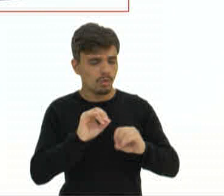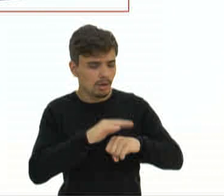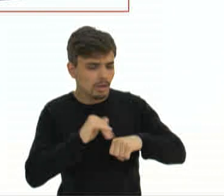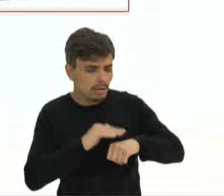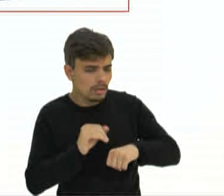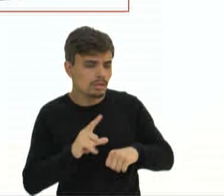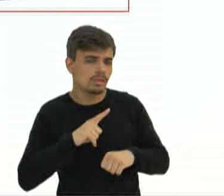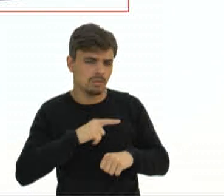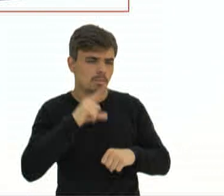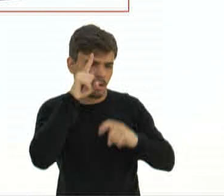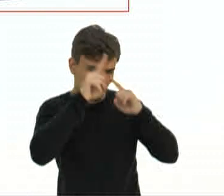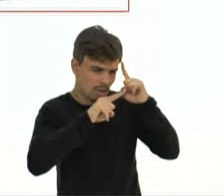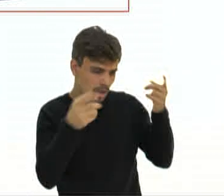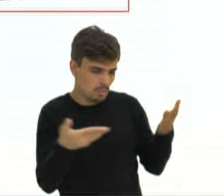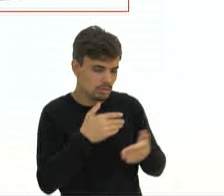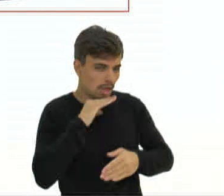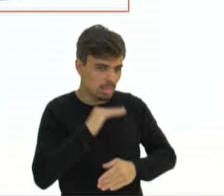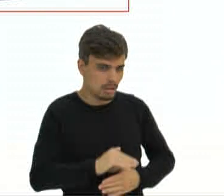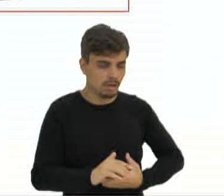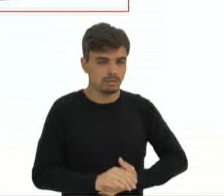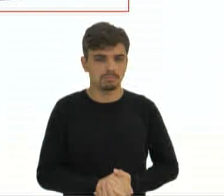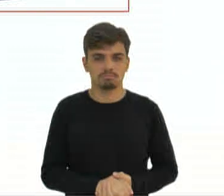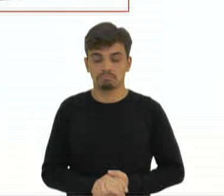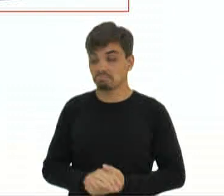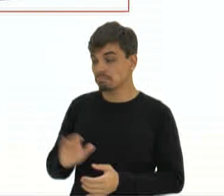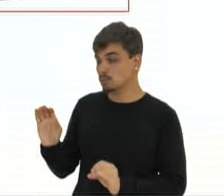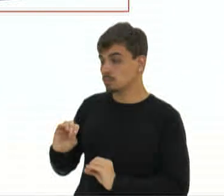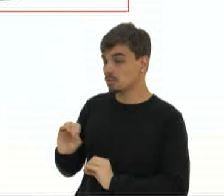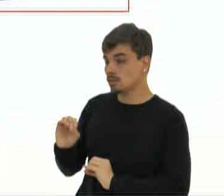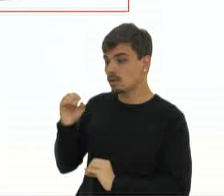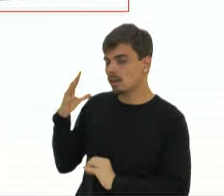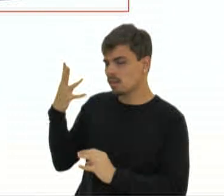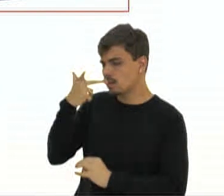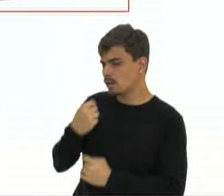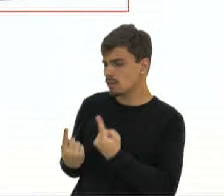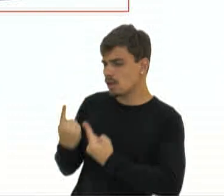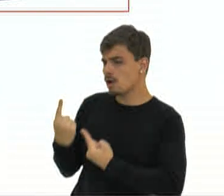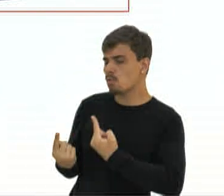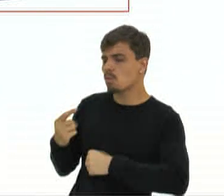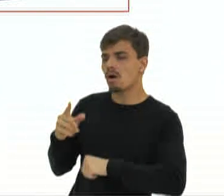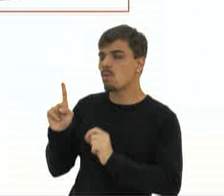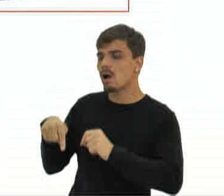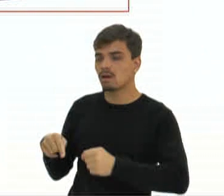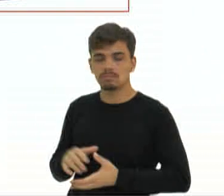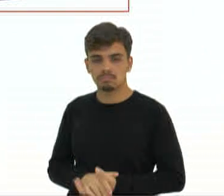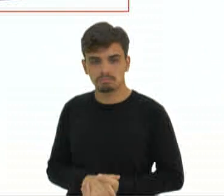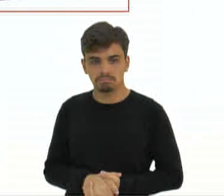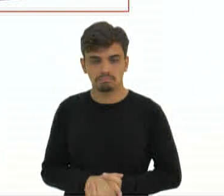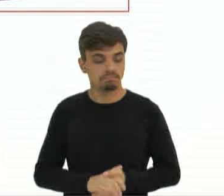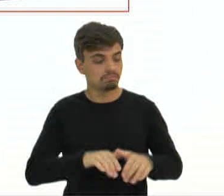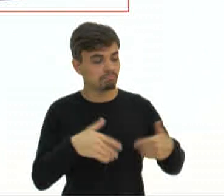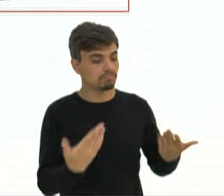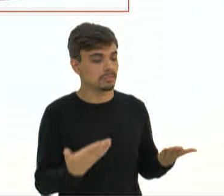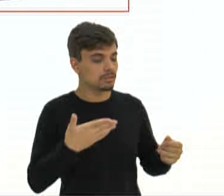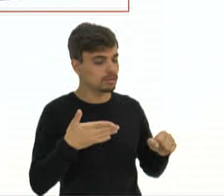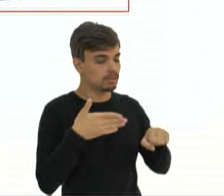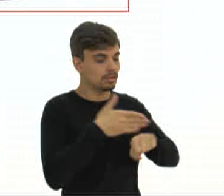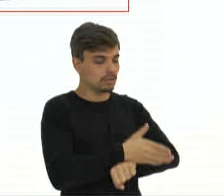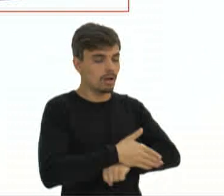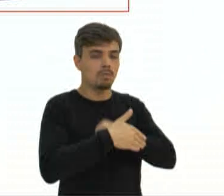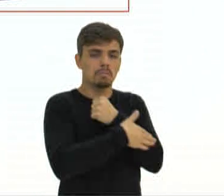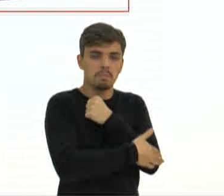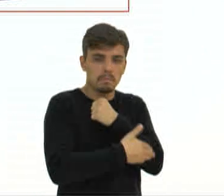nossa tarde de hoje. Hola, linda, qual seria? Olá, linda, qual seria? Que tal ir ao